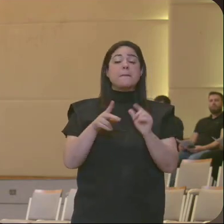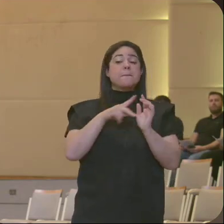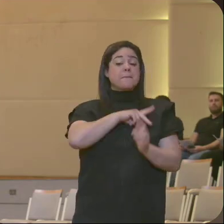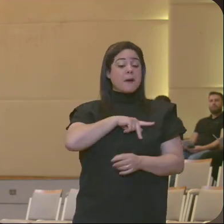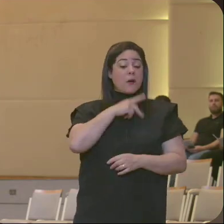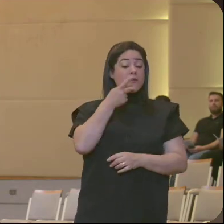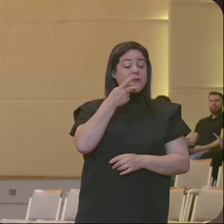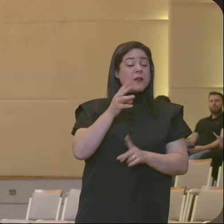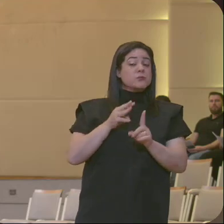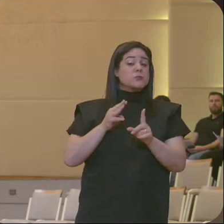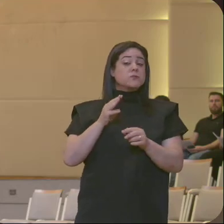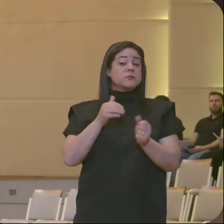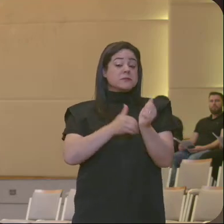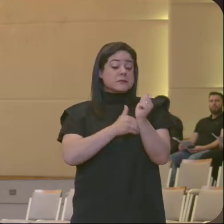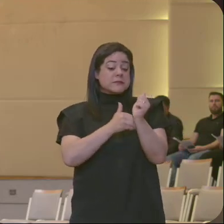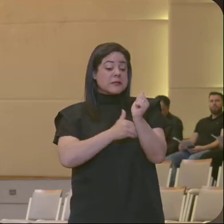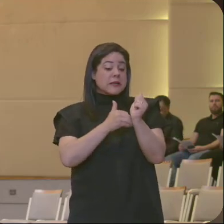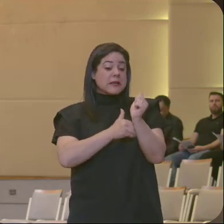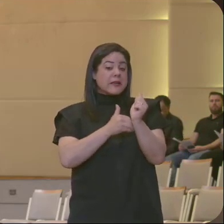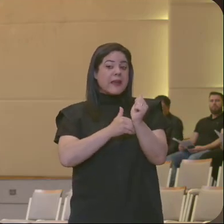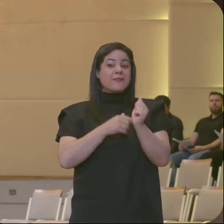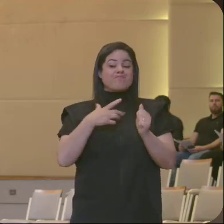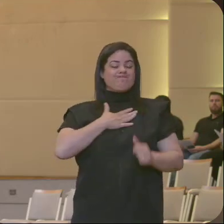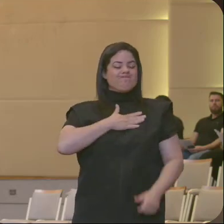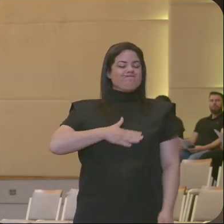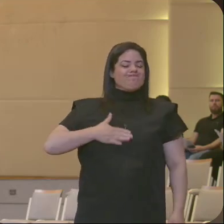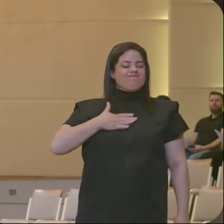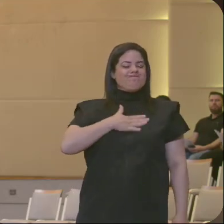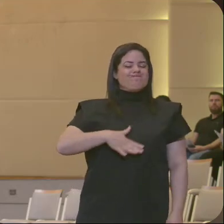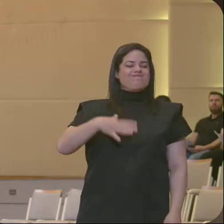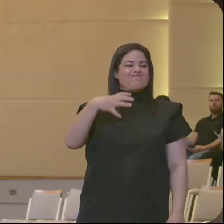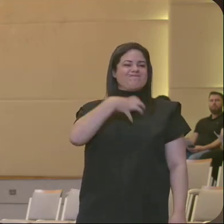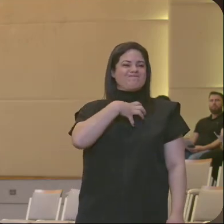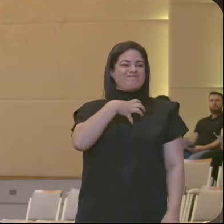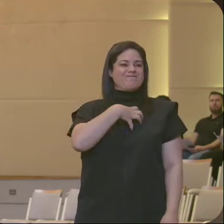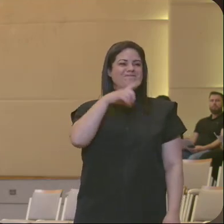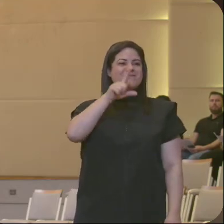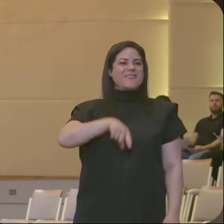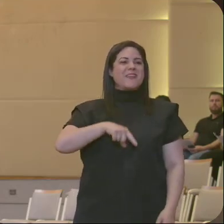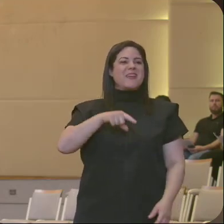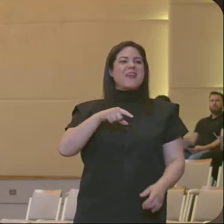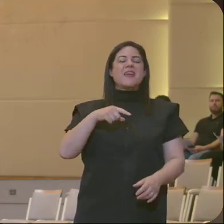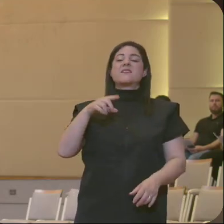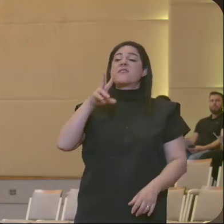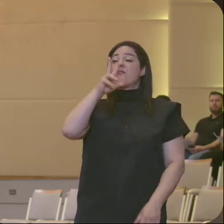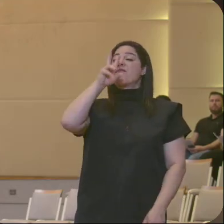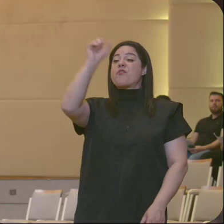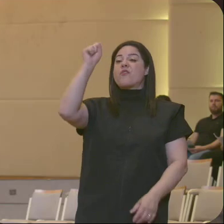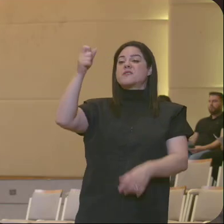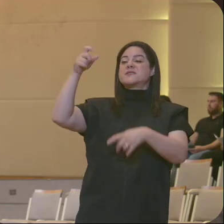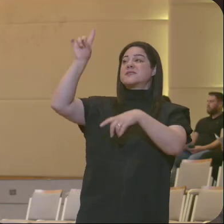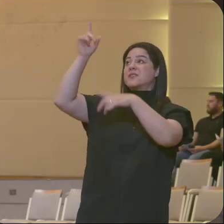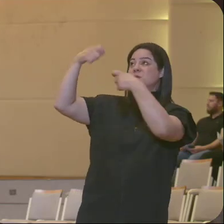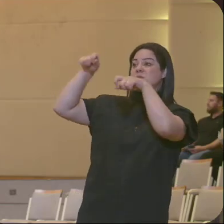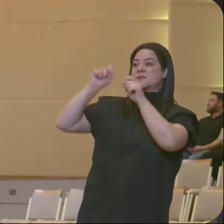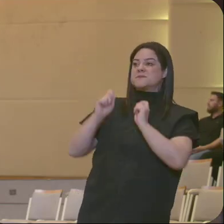Paulo revela o segredo do seu contentamento. O fortalecimento que ele recebia do Senhor. Como é que a